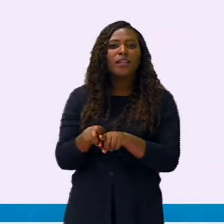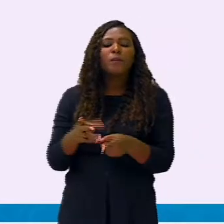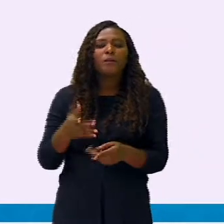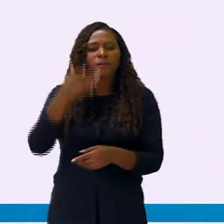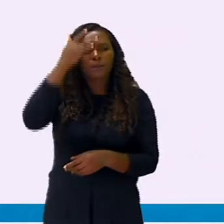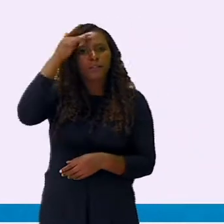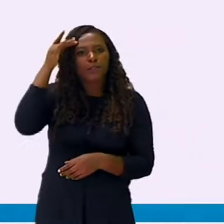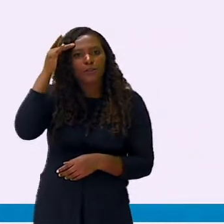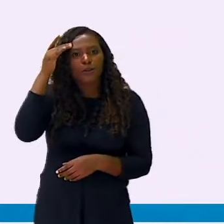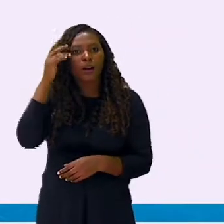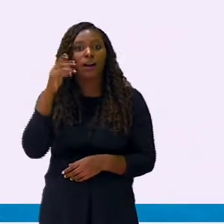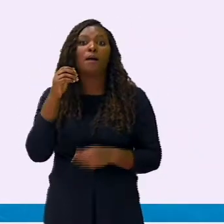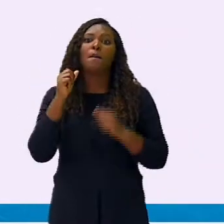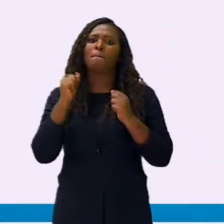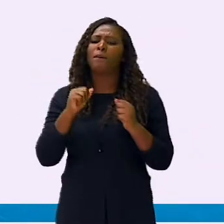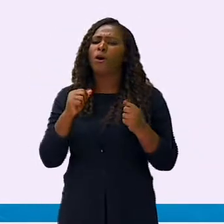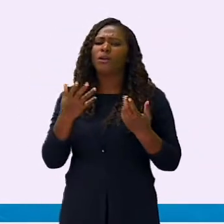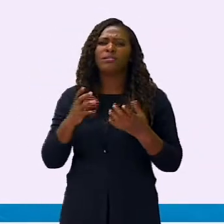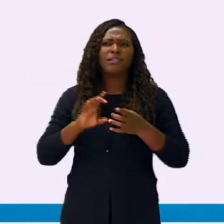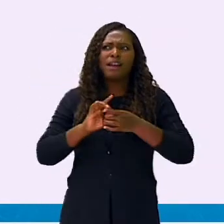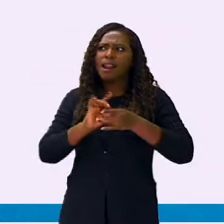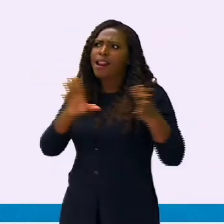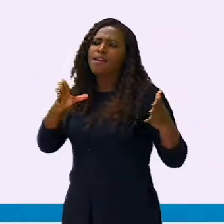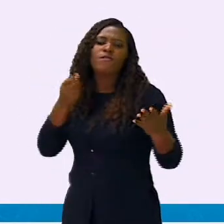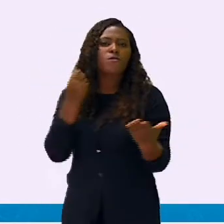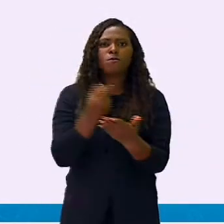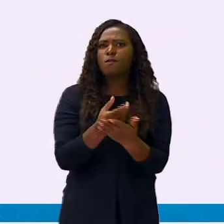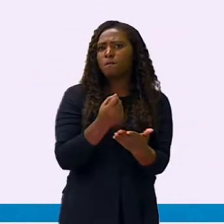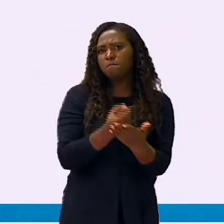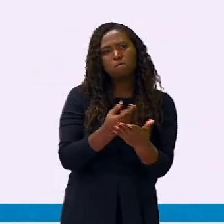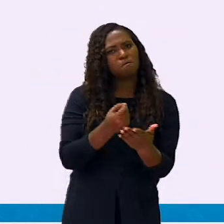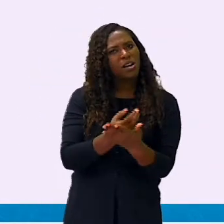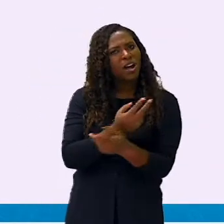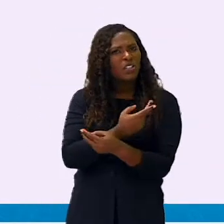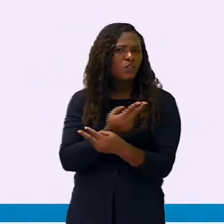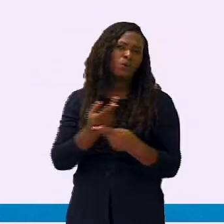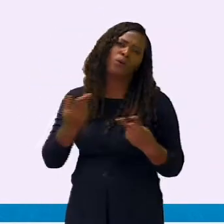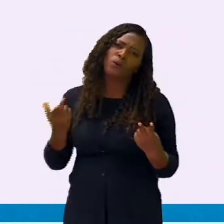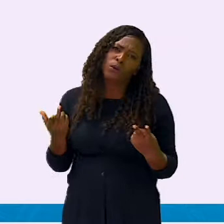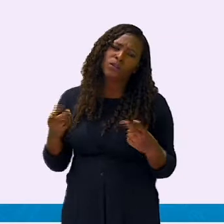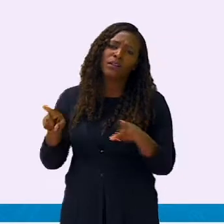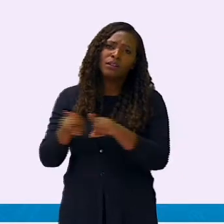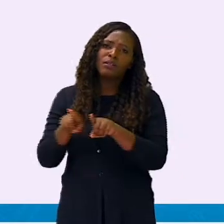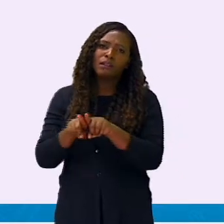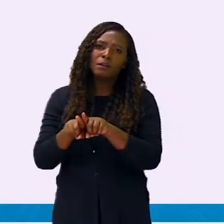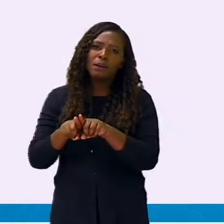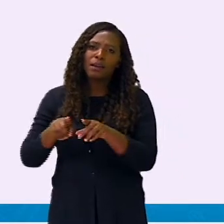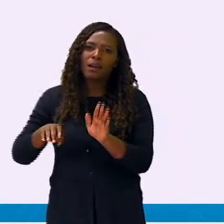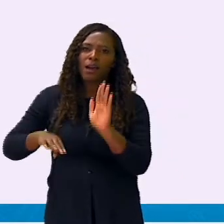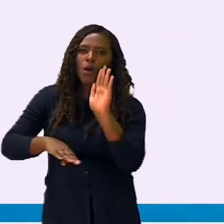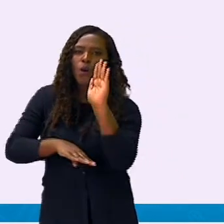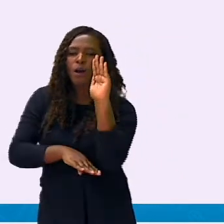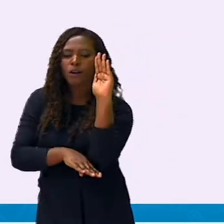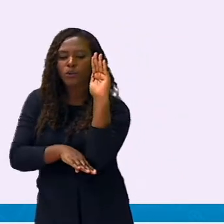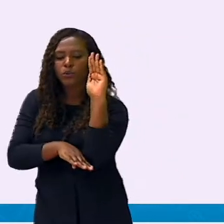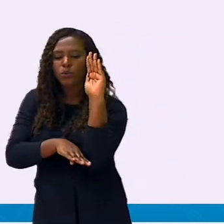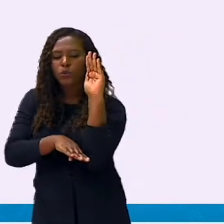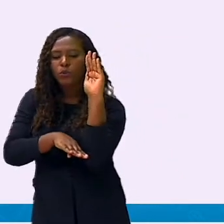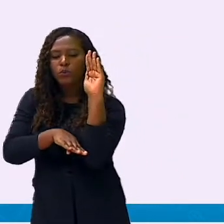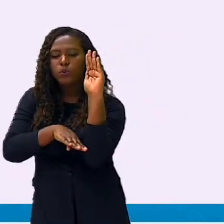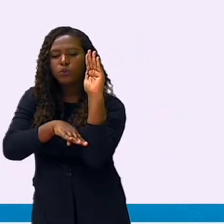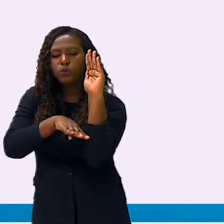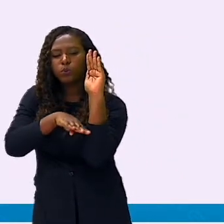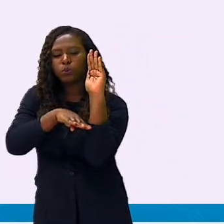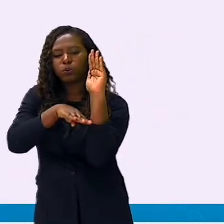produtos. Autonomia para poder entrar em um elevador com segurança, receber contas, extratos